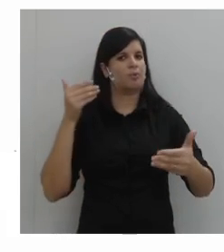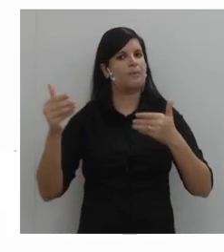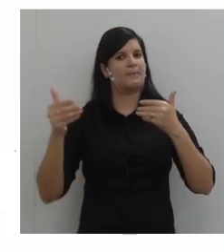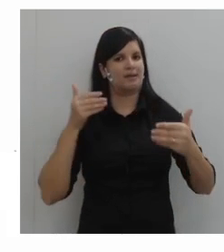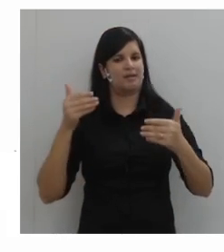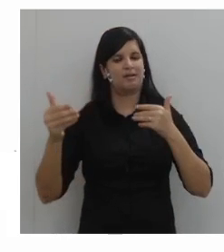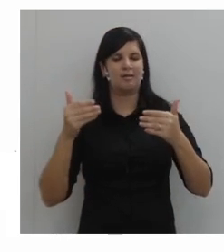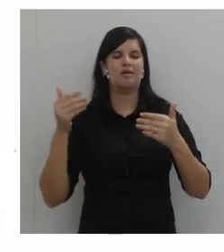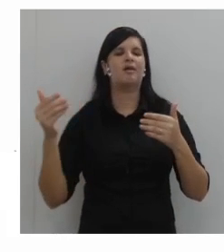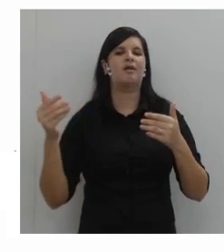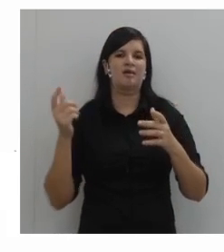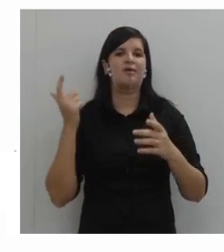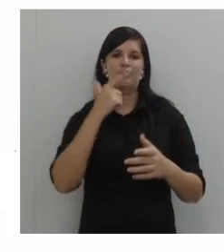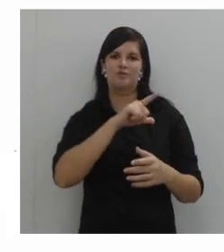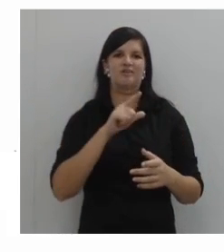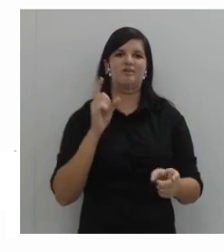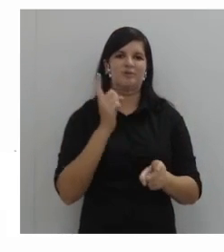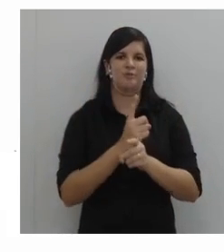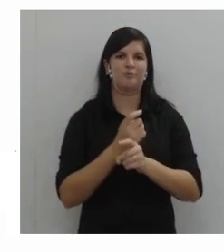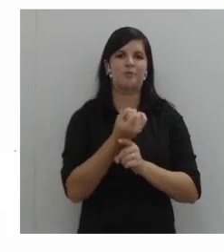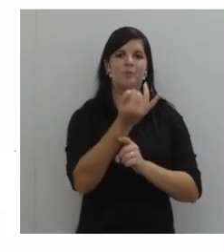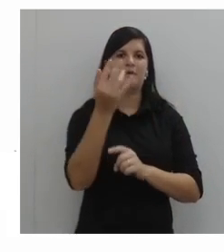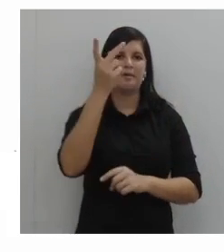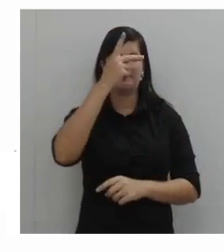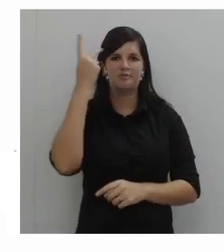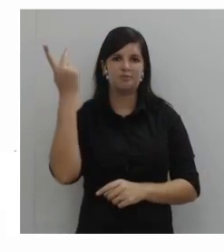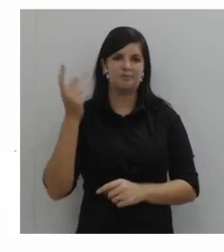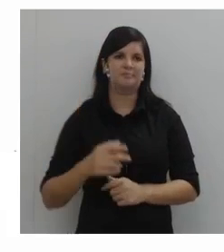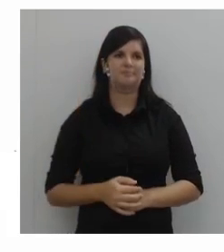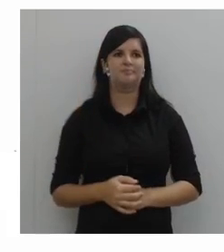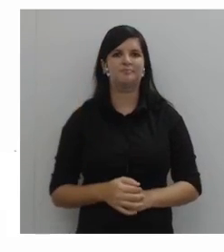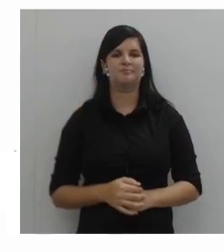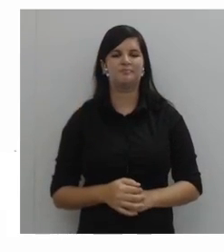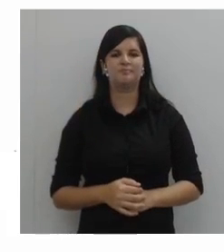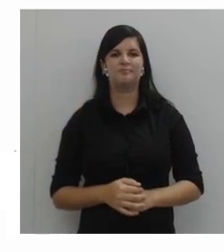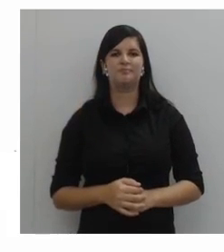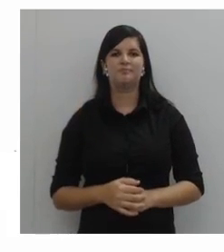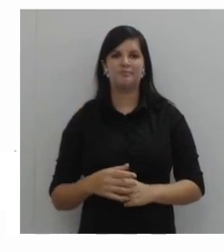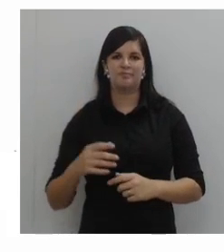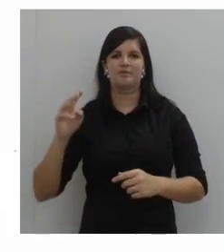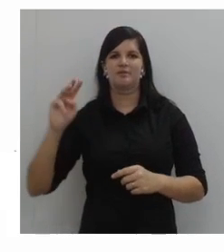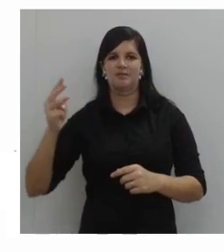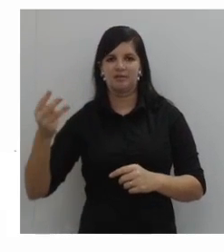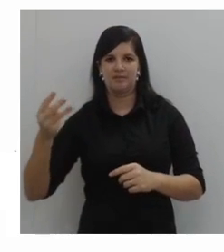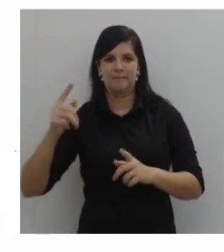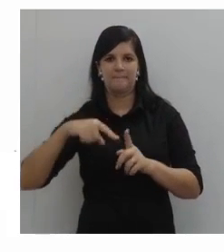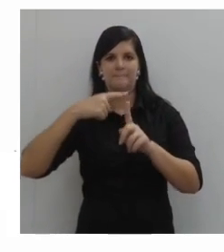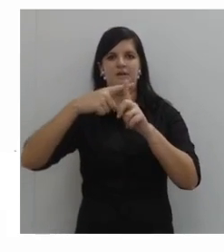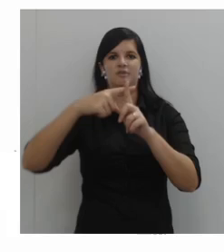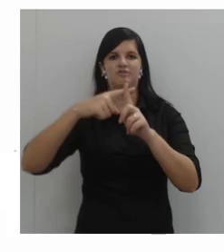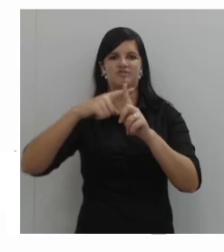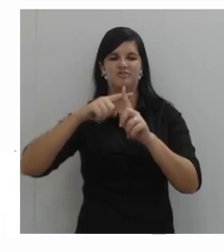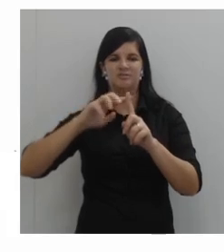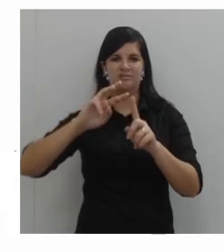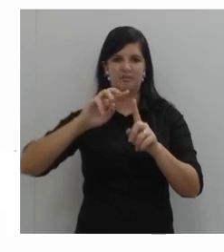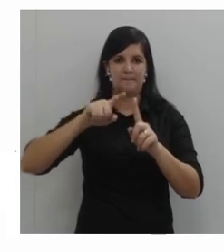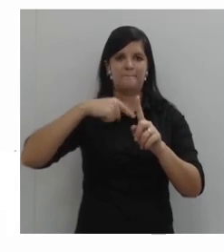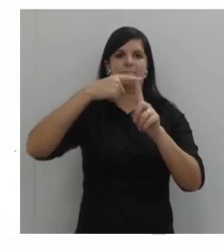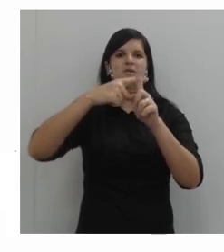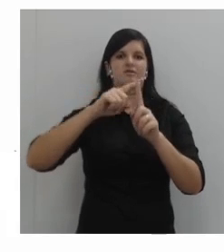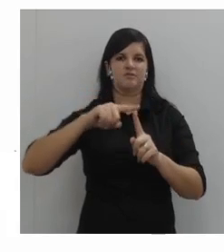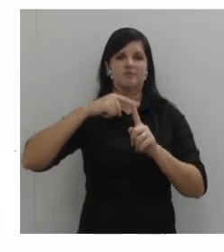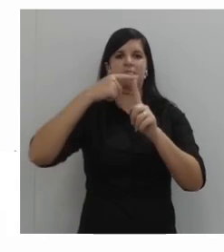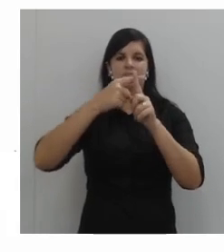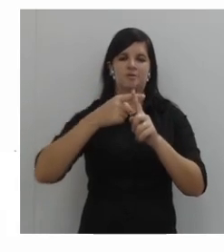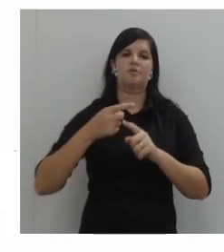aí você já tem quantas pessoas, né? 5, 10 pessoas. Aí eu boto mais 3 adolescentes, tem que ter mais 2 adultos. E eu